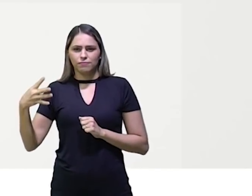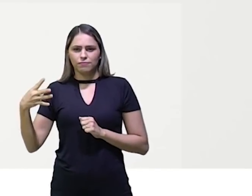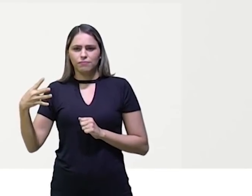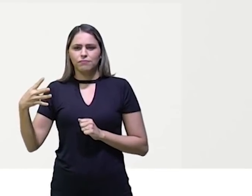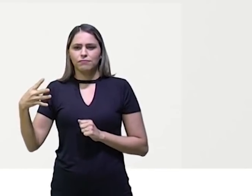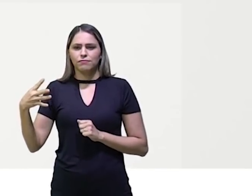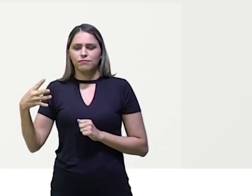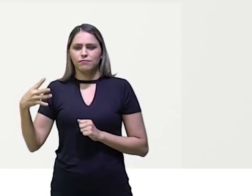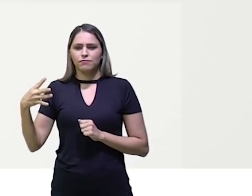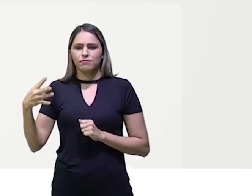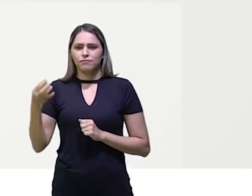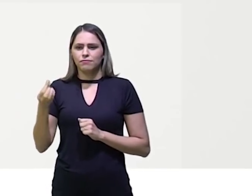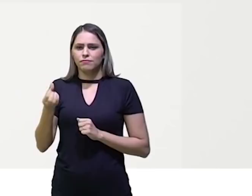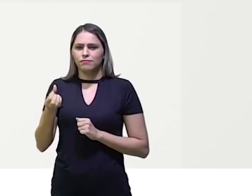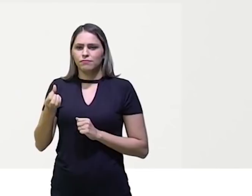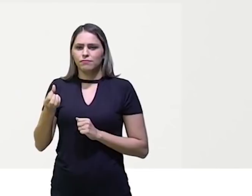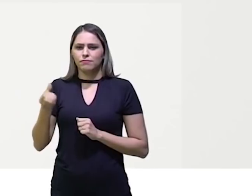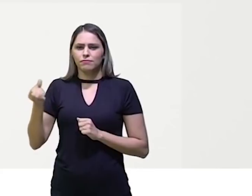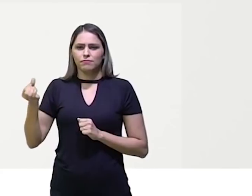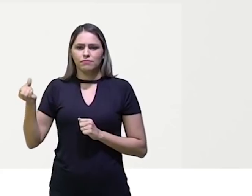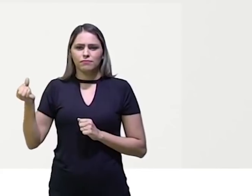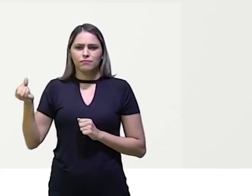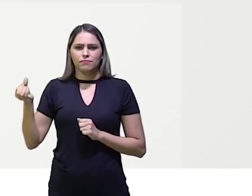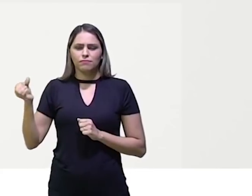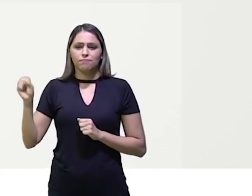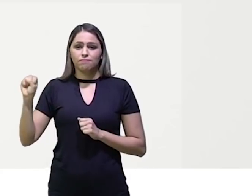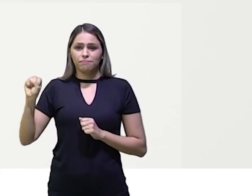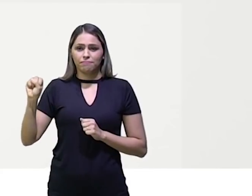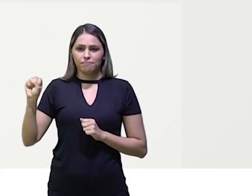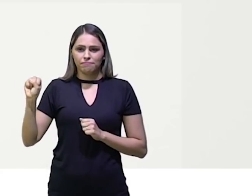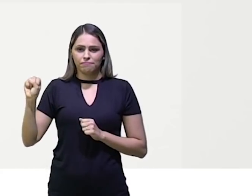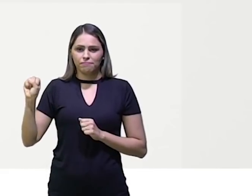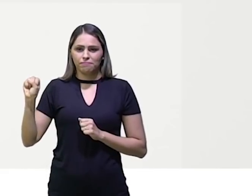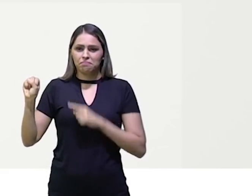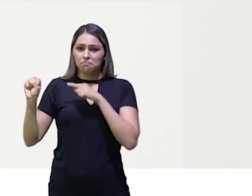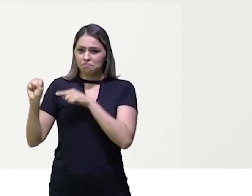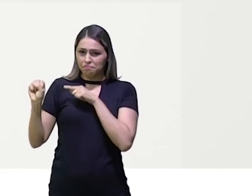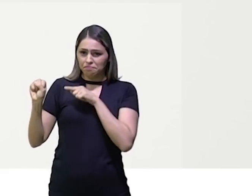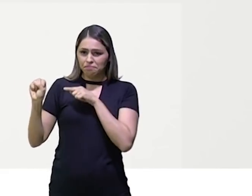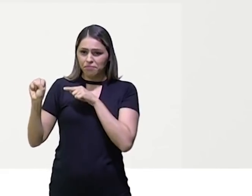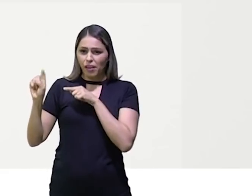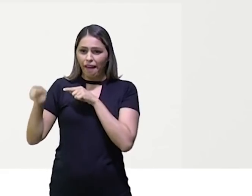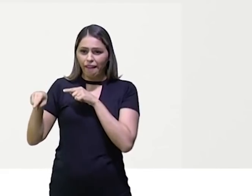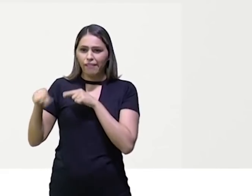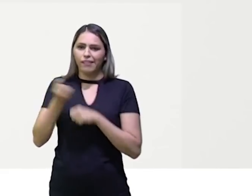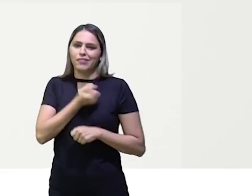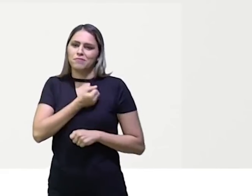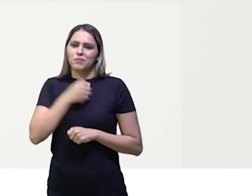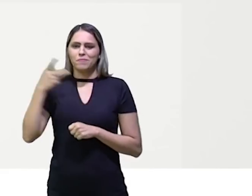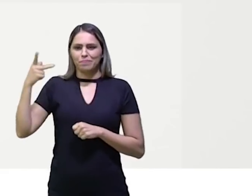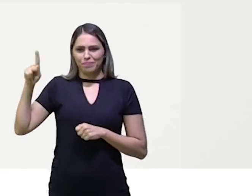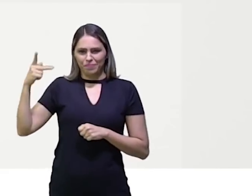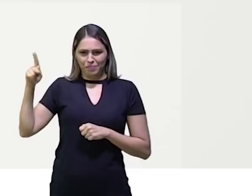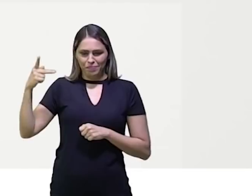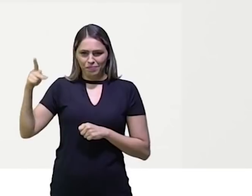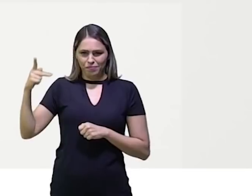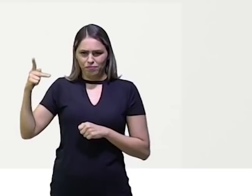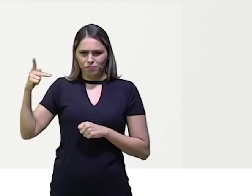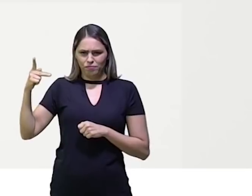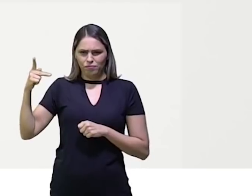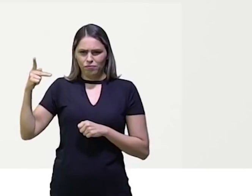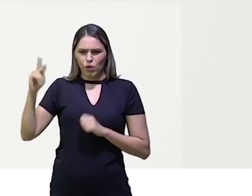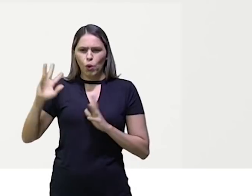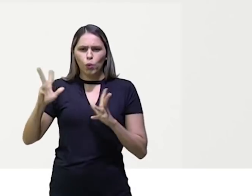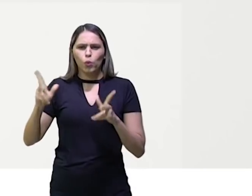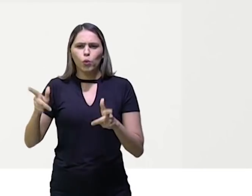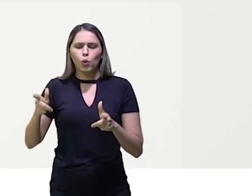4, 6 e 8, são chamados de números pares. Todo número par